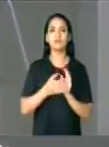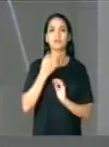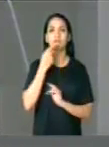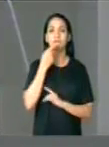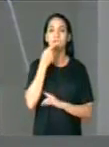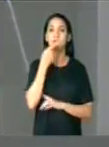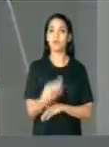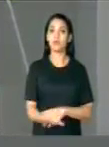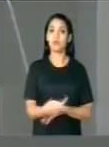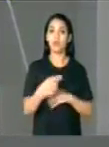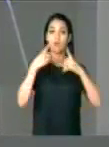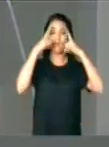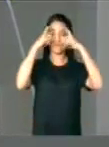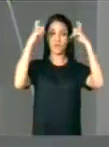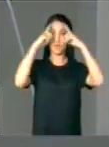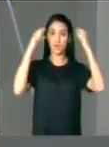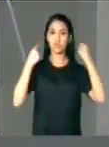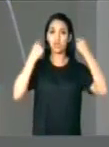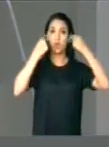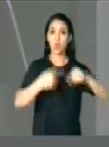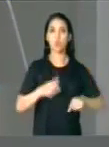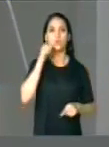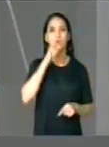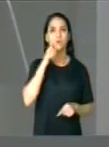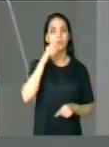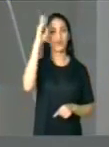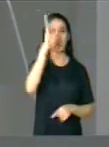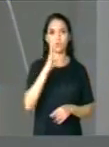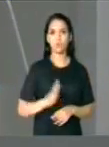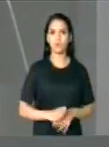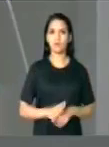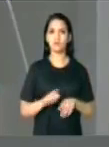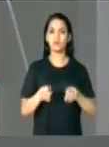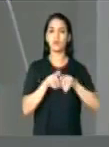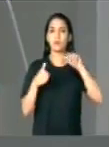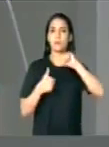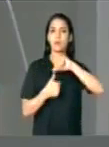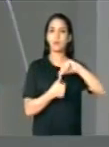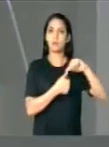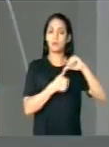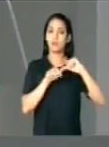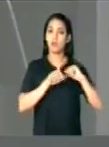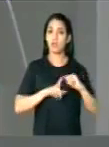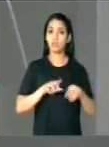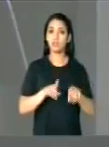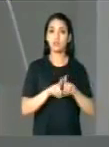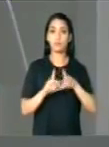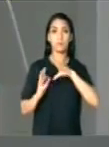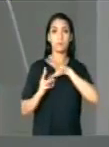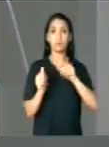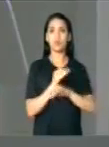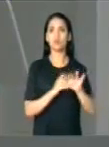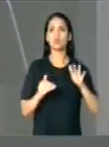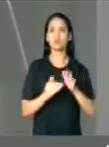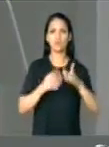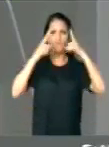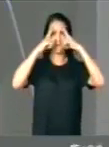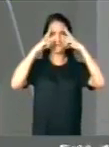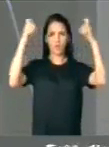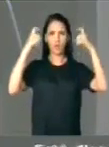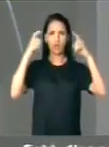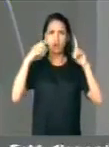a violência contra a mulher no Brasil, na América Latina e em todo o mundo, seja violência